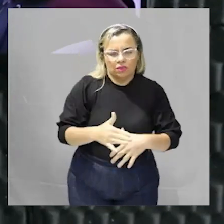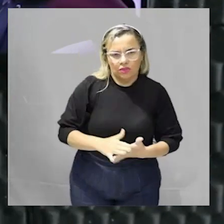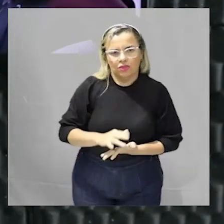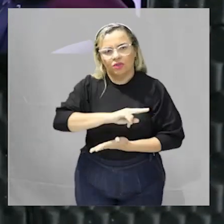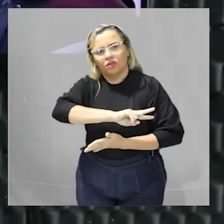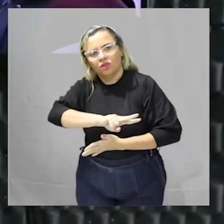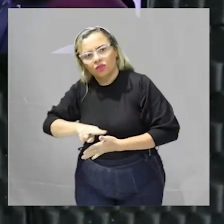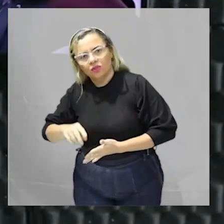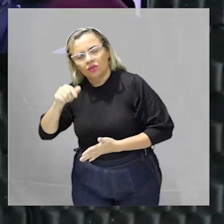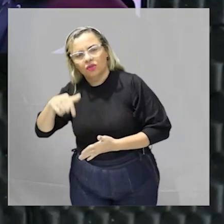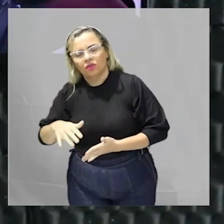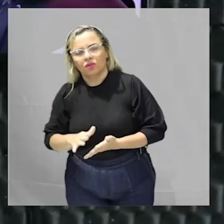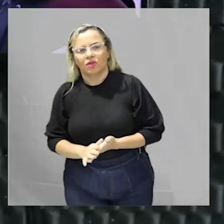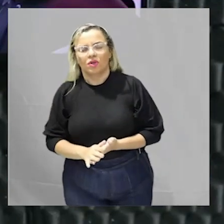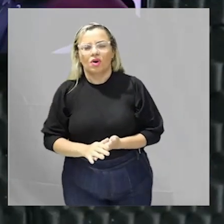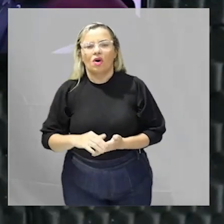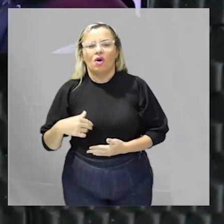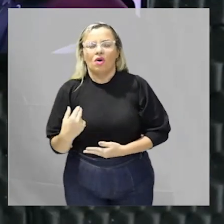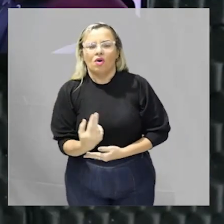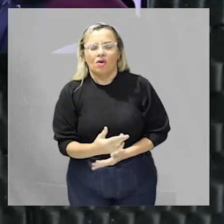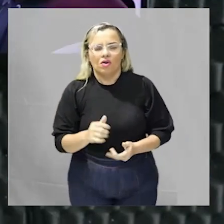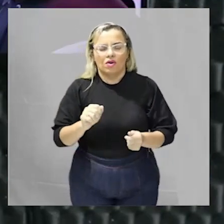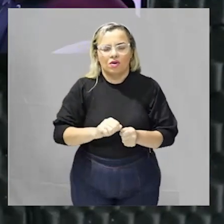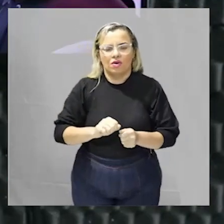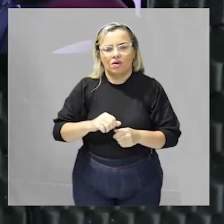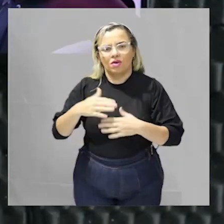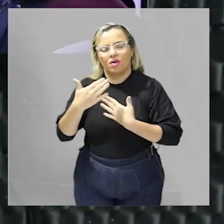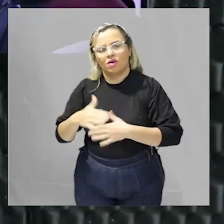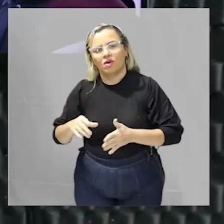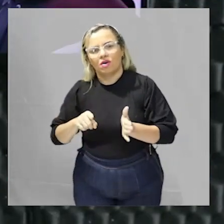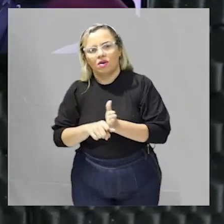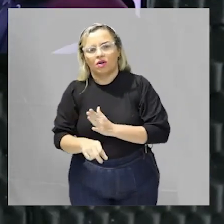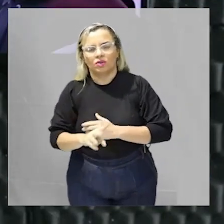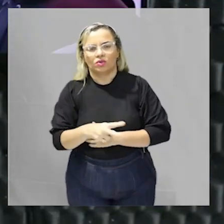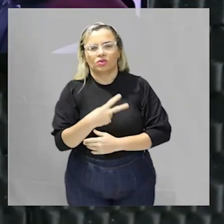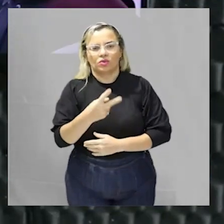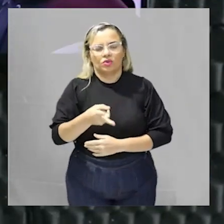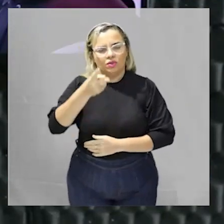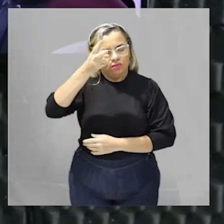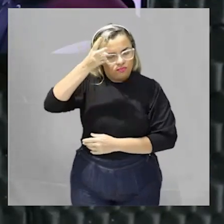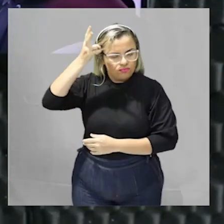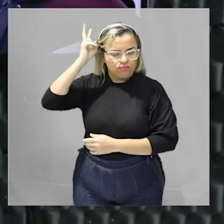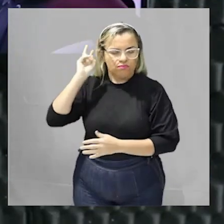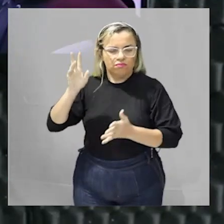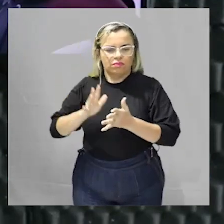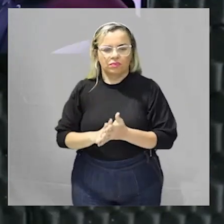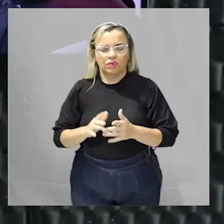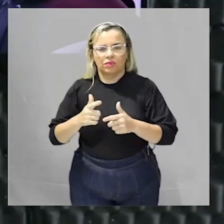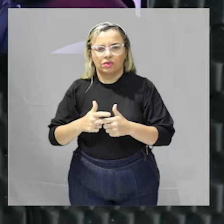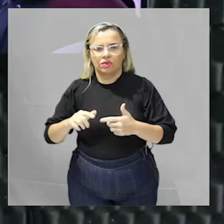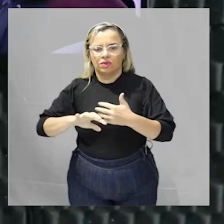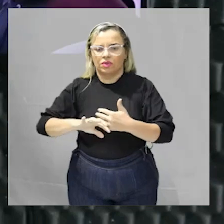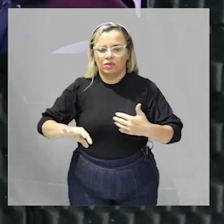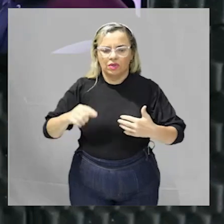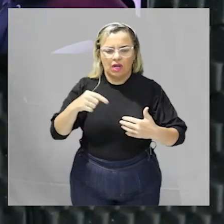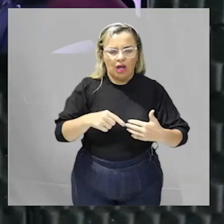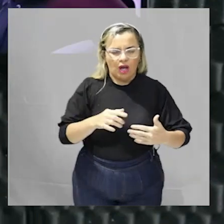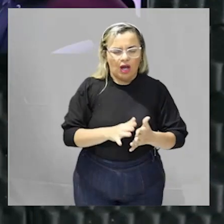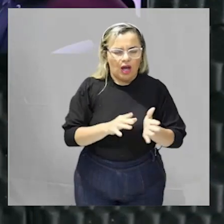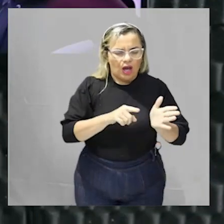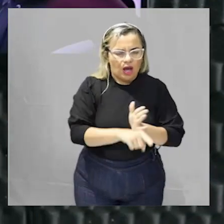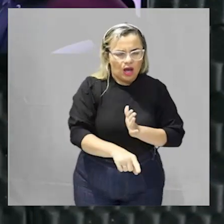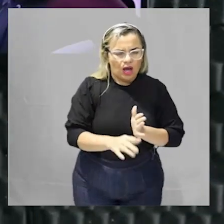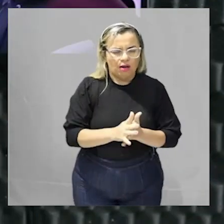fizemos um levantamento de várias avaliações dos dois vestibulares e separamos aquelas questões mais interessantes e